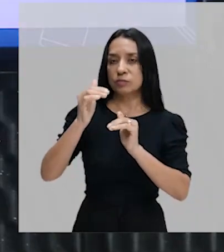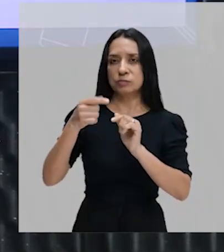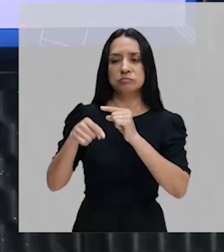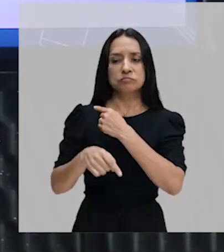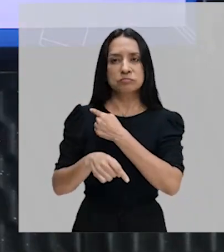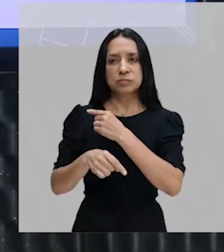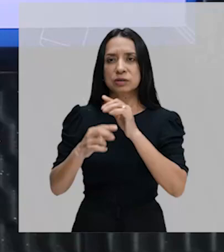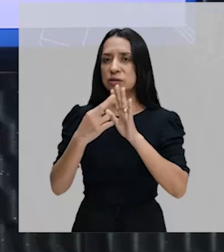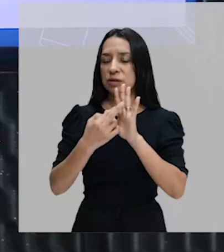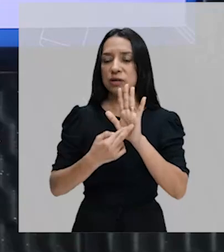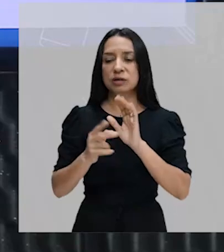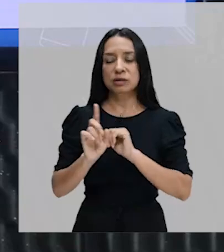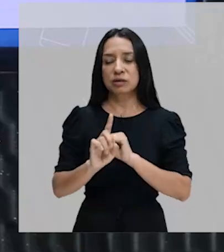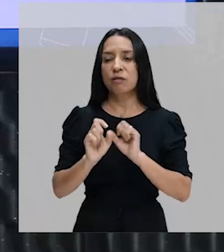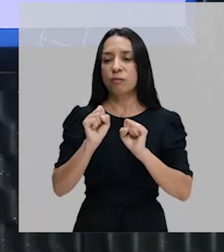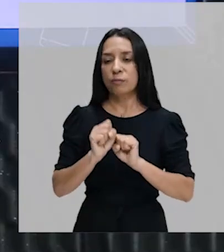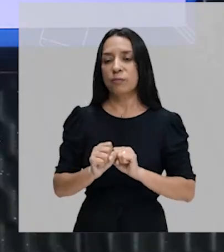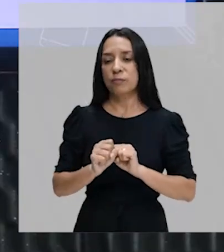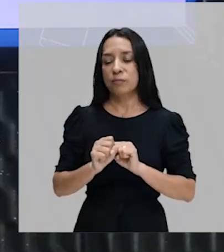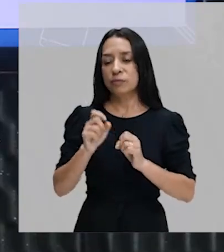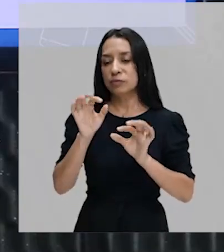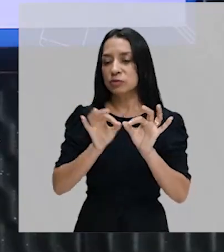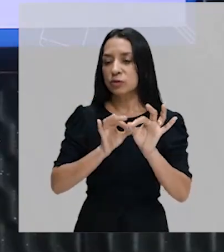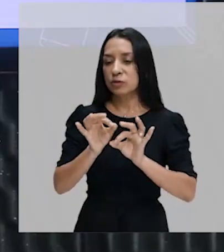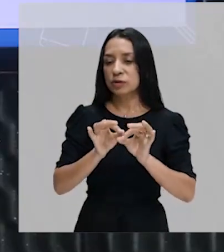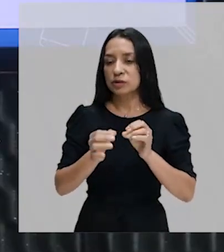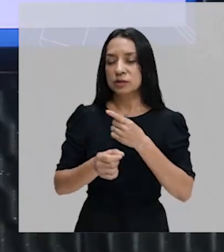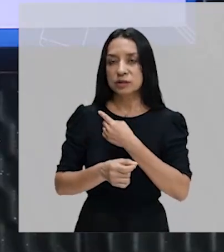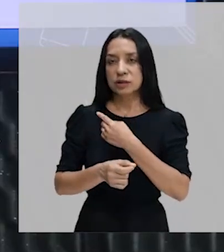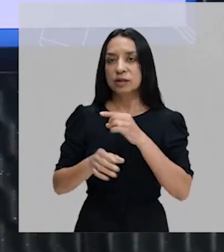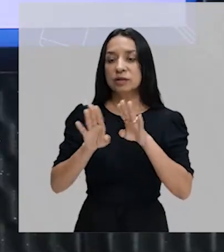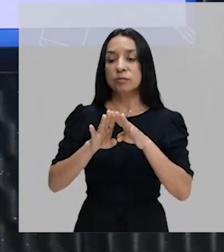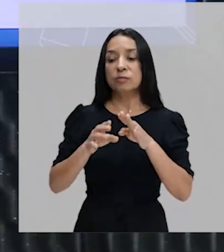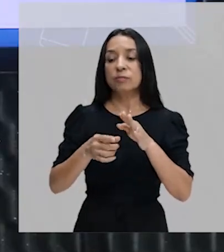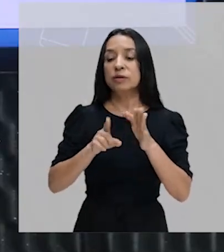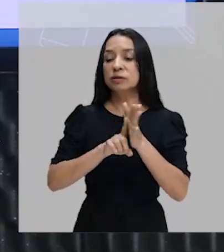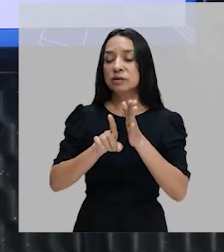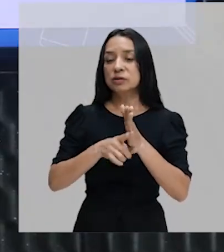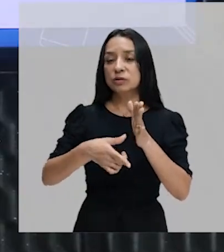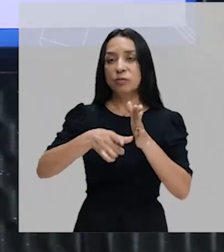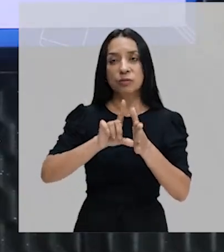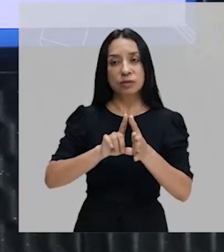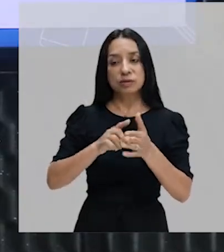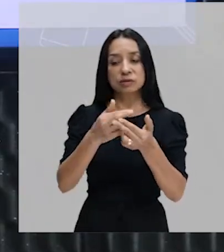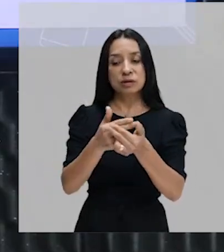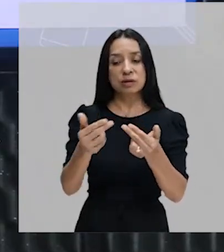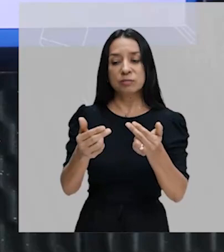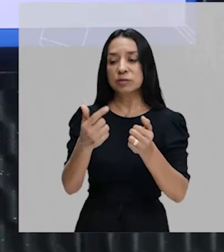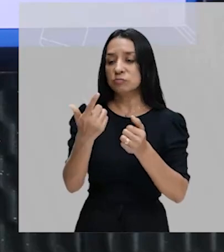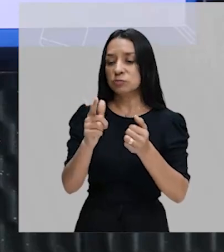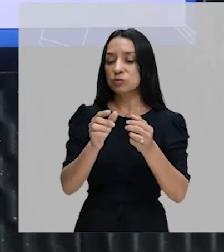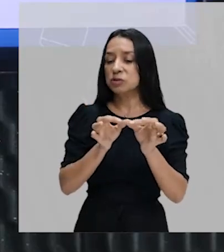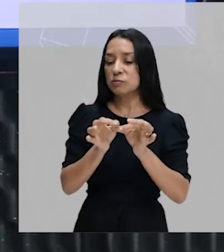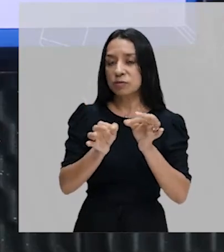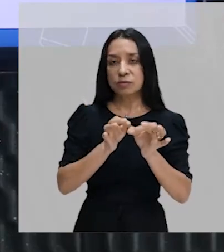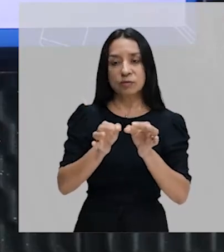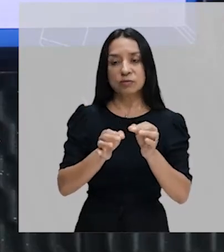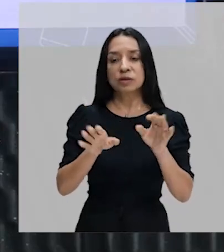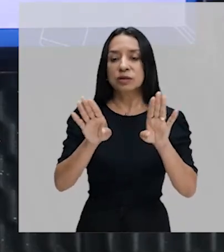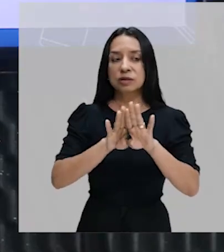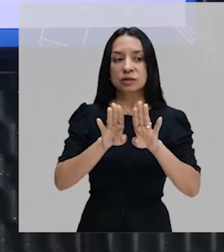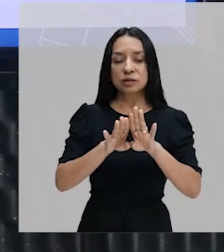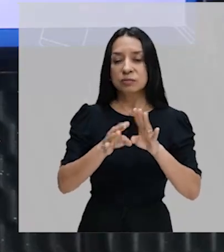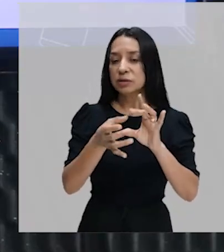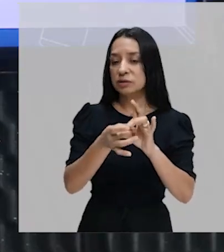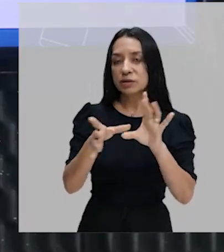Não. Aqui você pode colocar, tá? Assim como lá na questão anterior você viu que os elementos não tinham uma ordem, aqui também fica livre